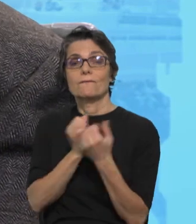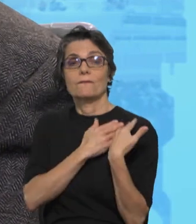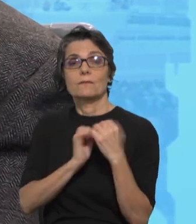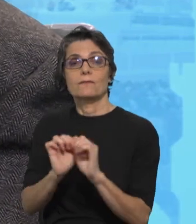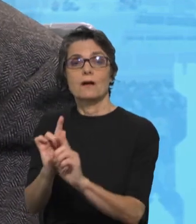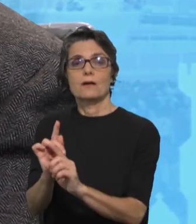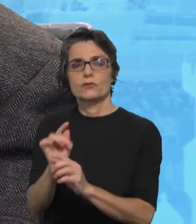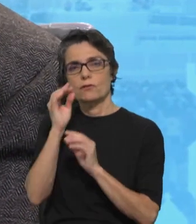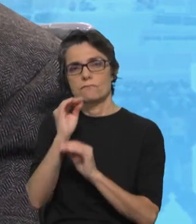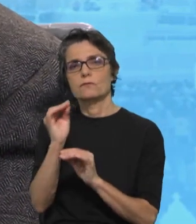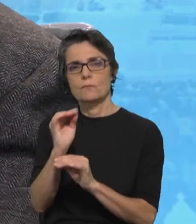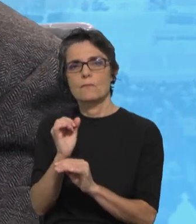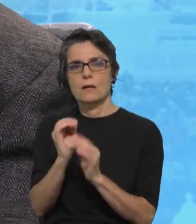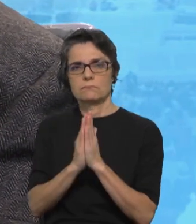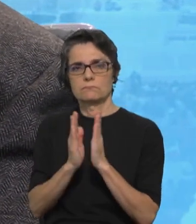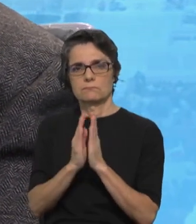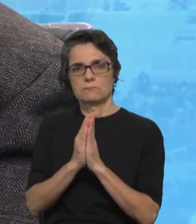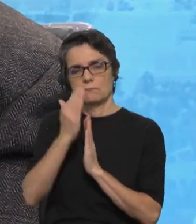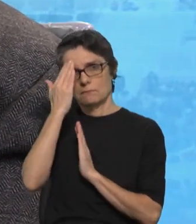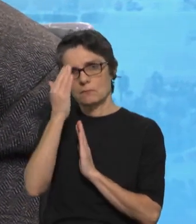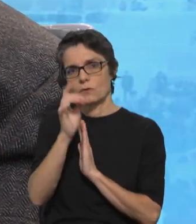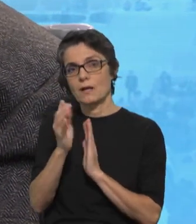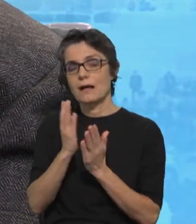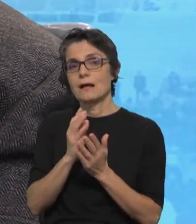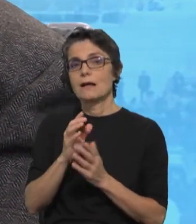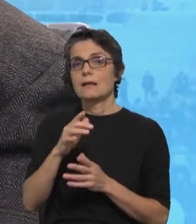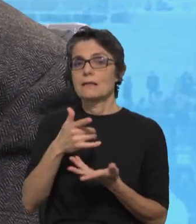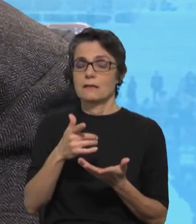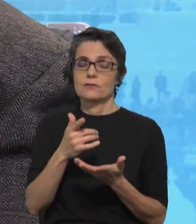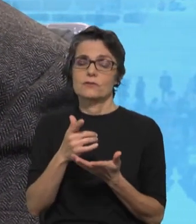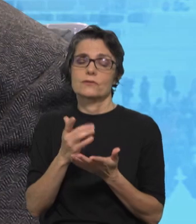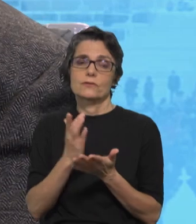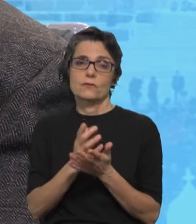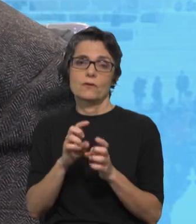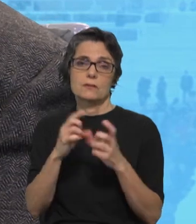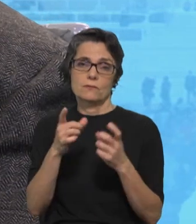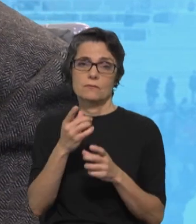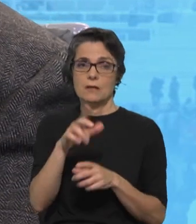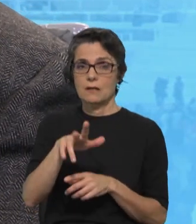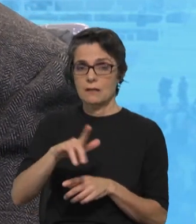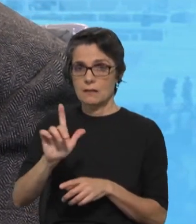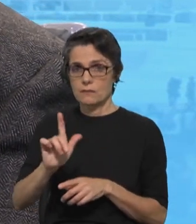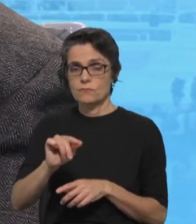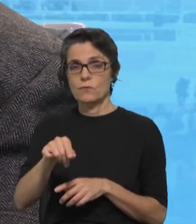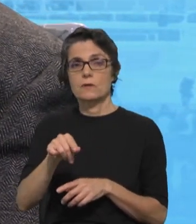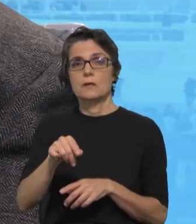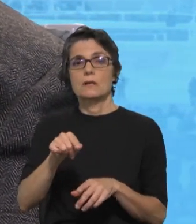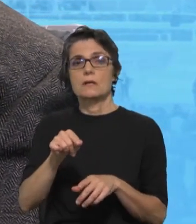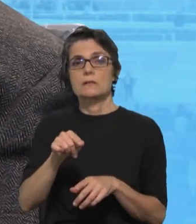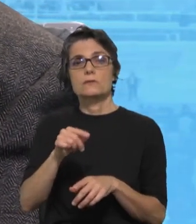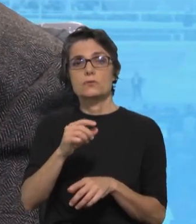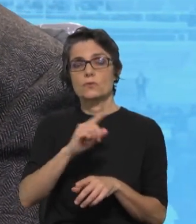da formação religiosa e moral nos vários liceus de Lisboa. E 67 é uma data importante porque